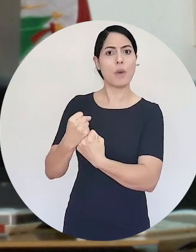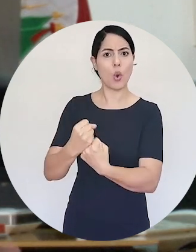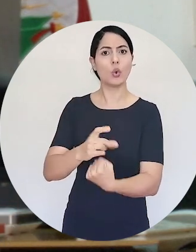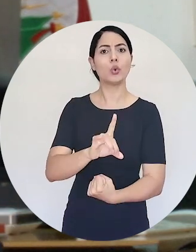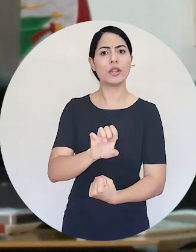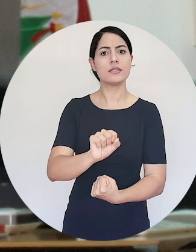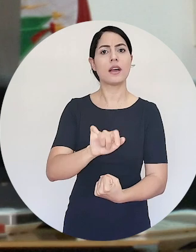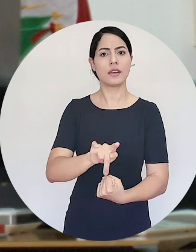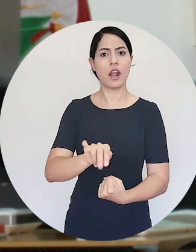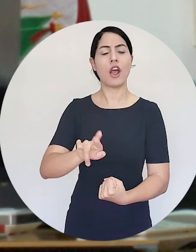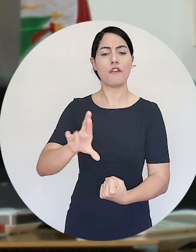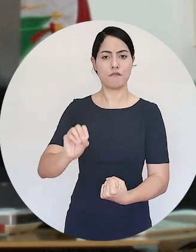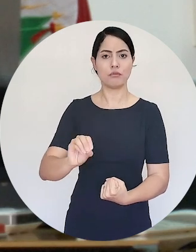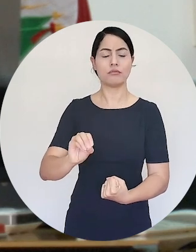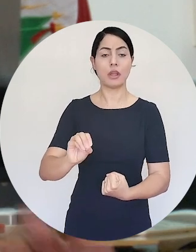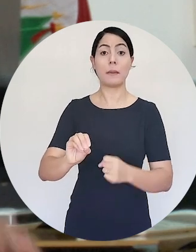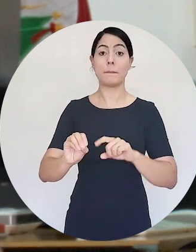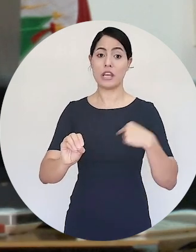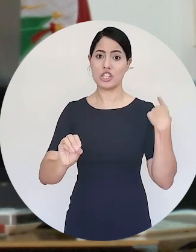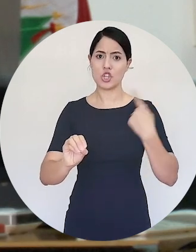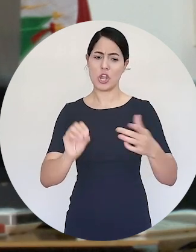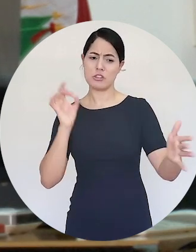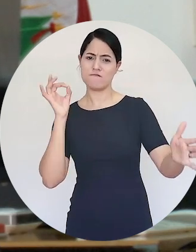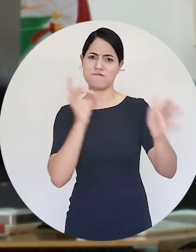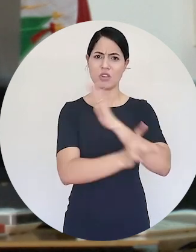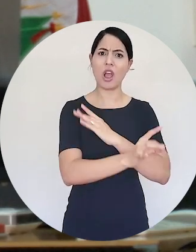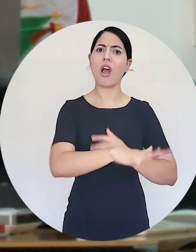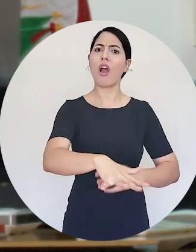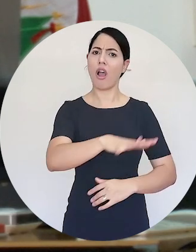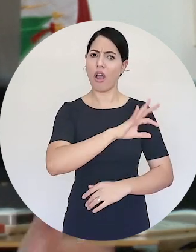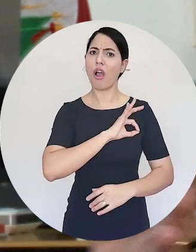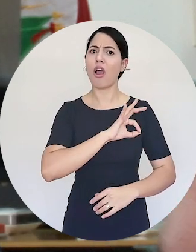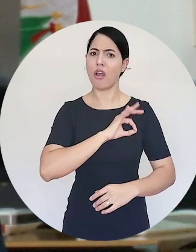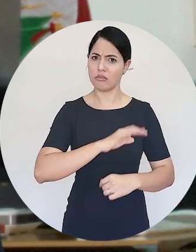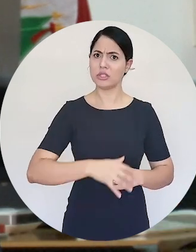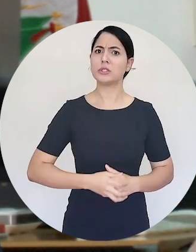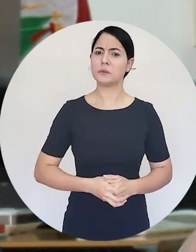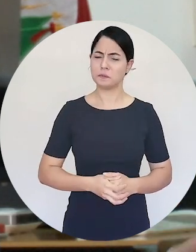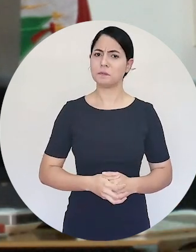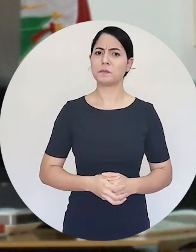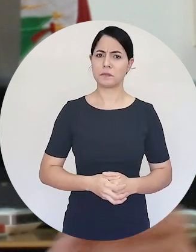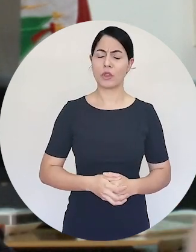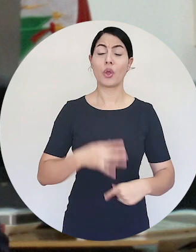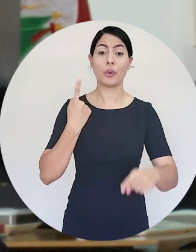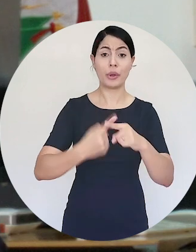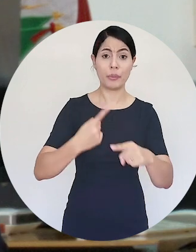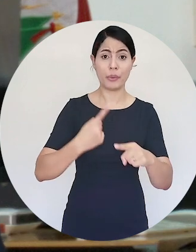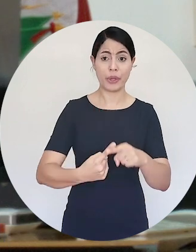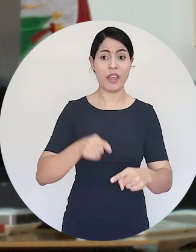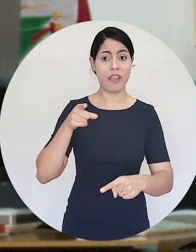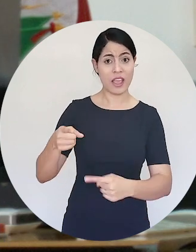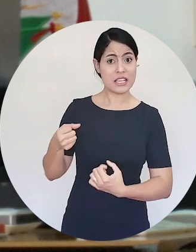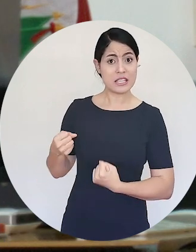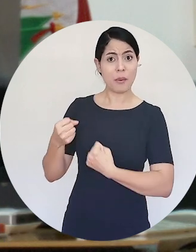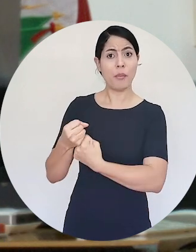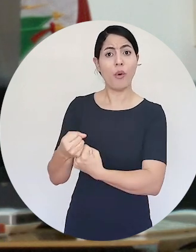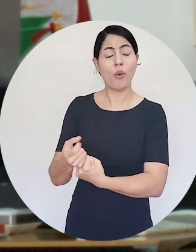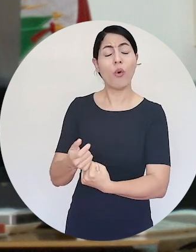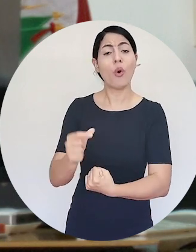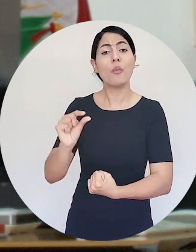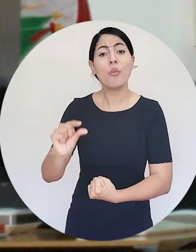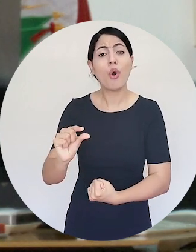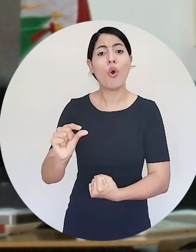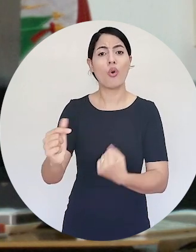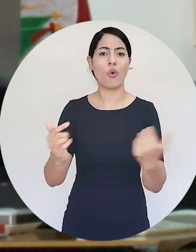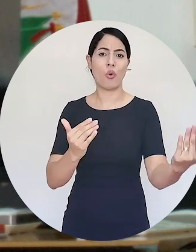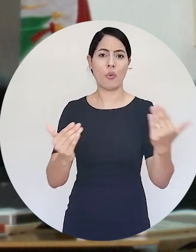dizer aqui de forma muito direta. O desagravo é pouco, né? Ir a Paraíba, eu estarei lá às 4 horas da tarde